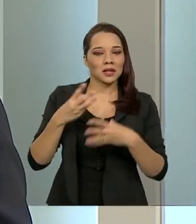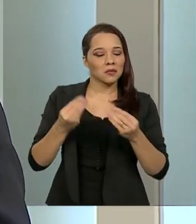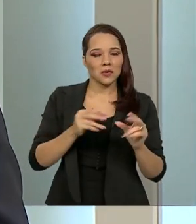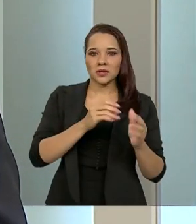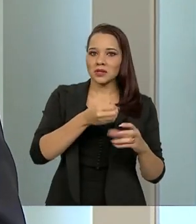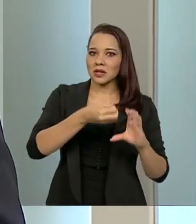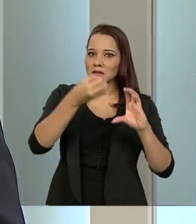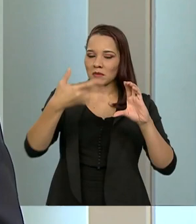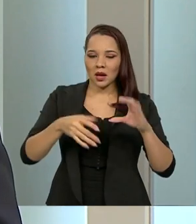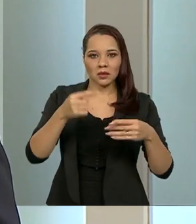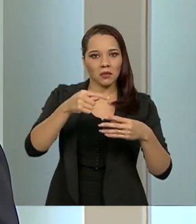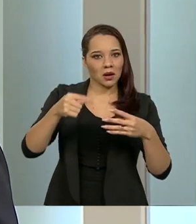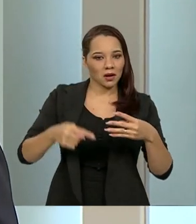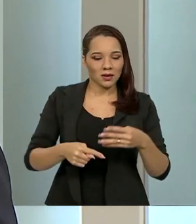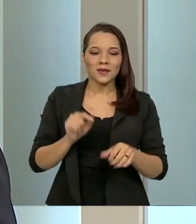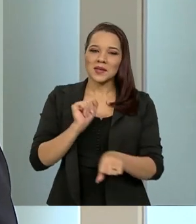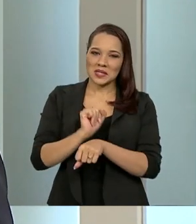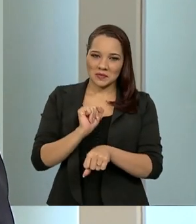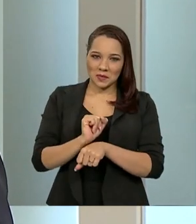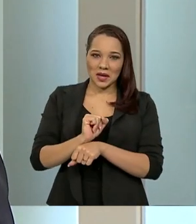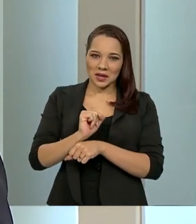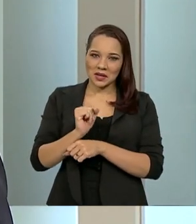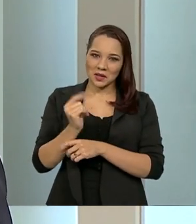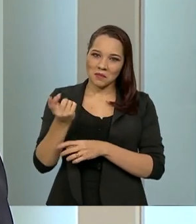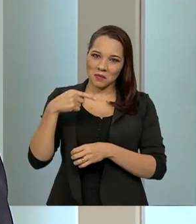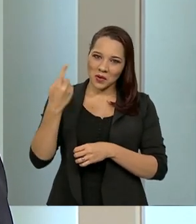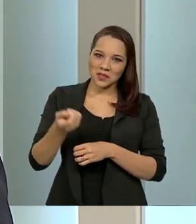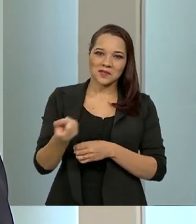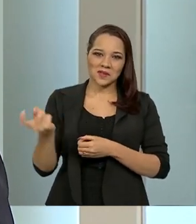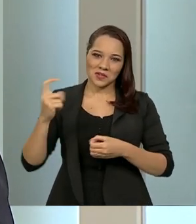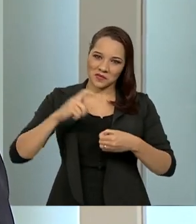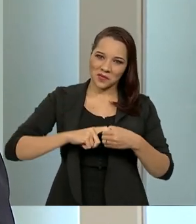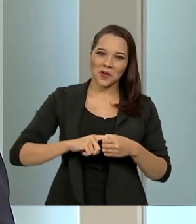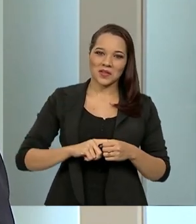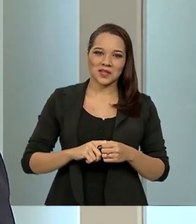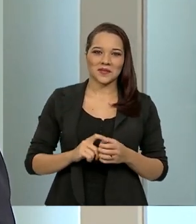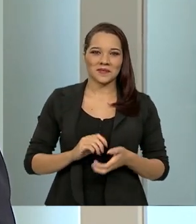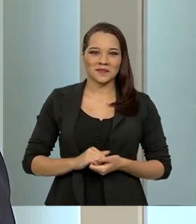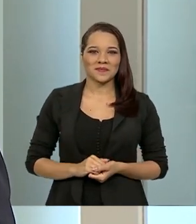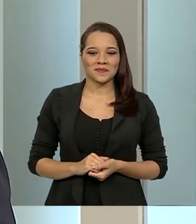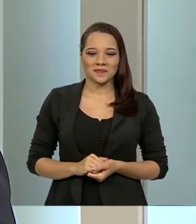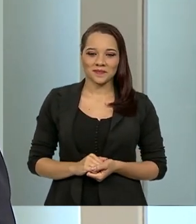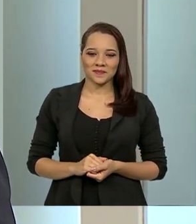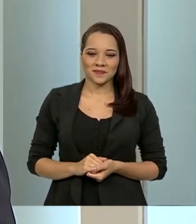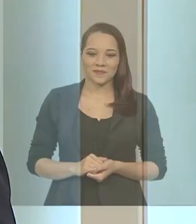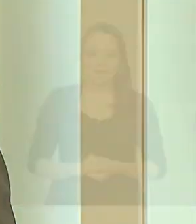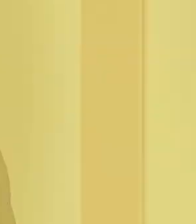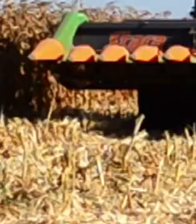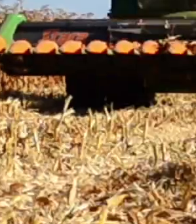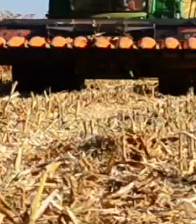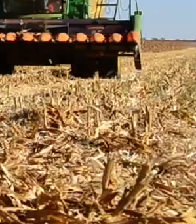aspectos, né, Catiúcia? Não saia daí, o Brasil em Pauta, especial reforma tributária, volta em instantes.